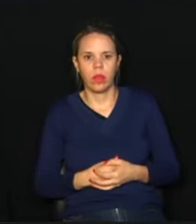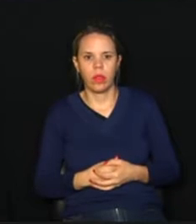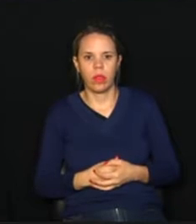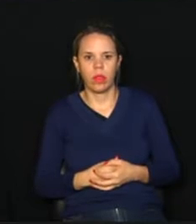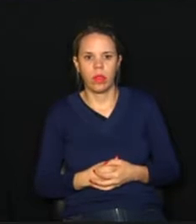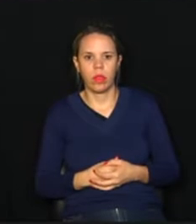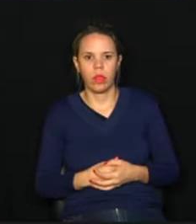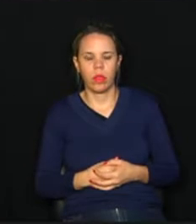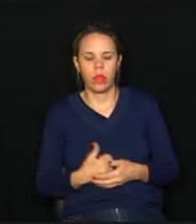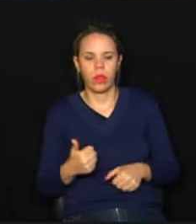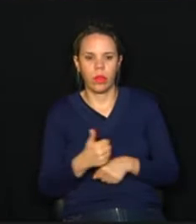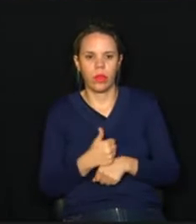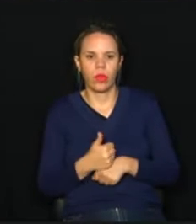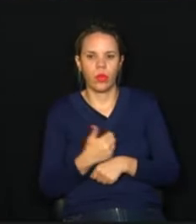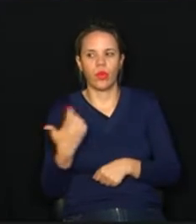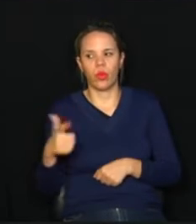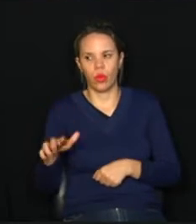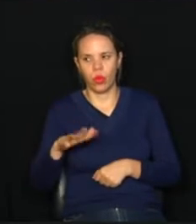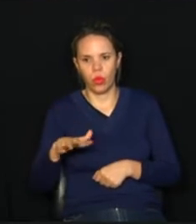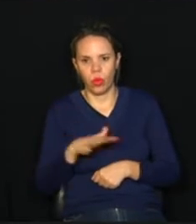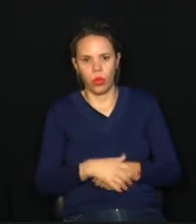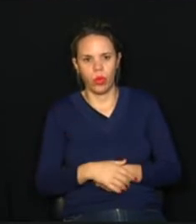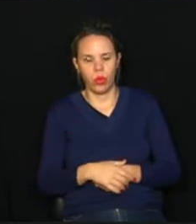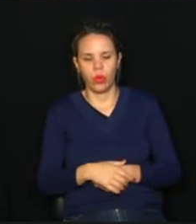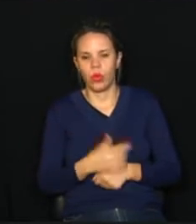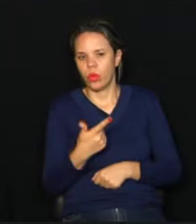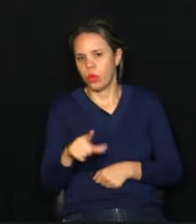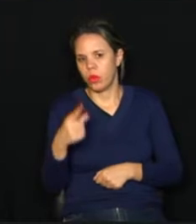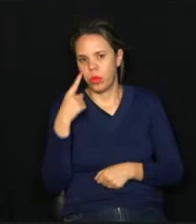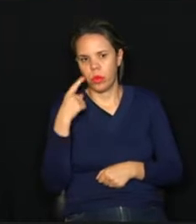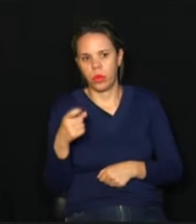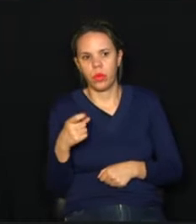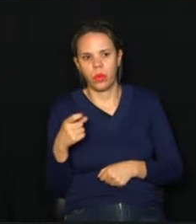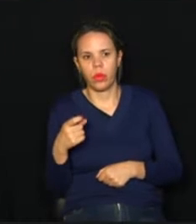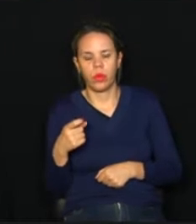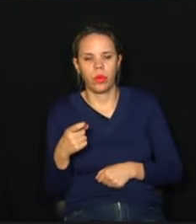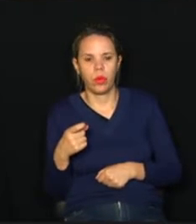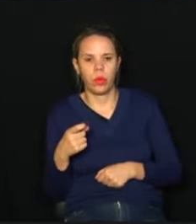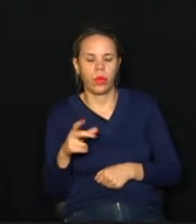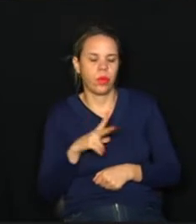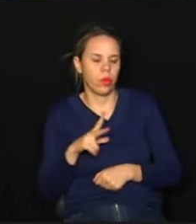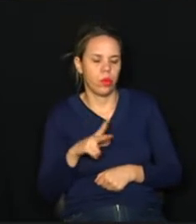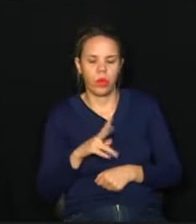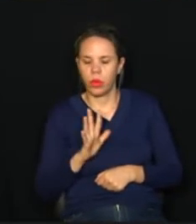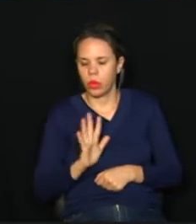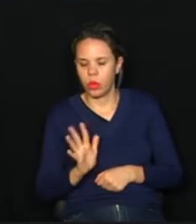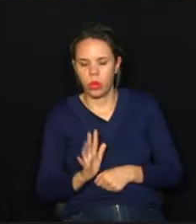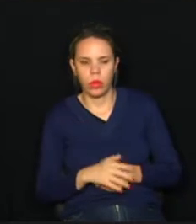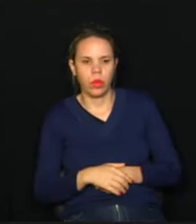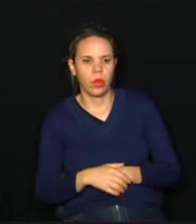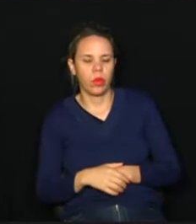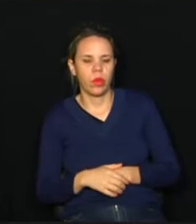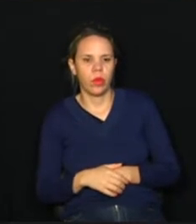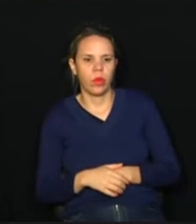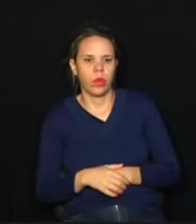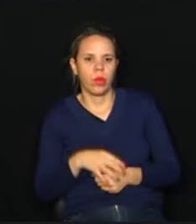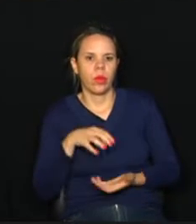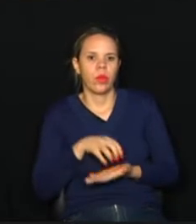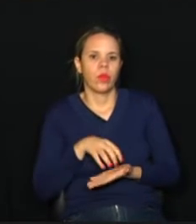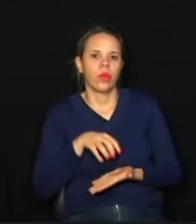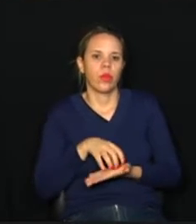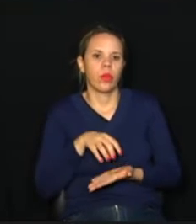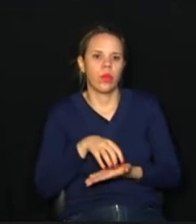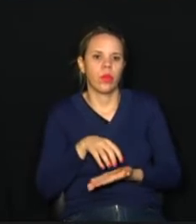outro segmento que não há interesse privado é o setor